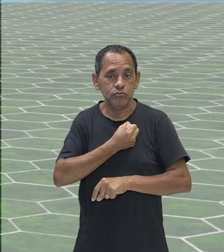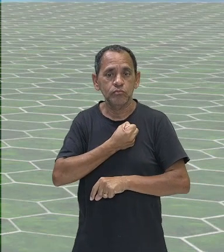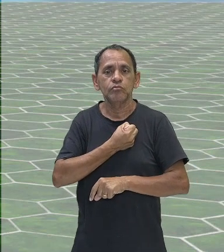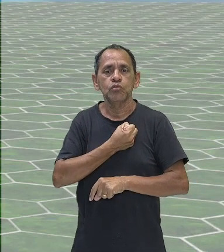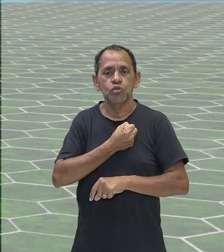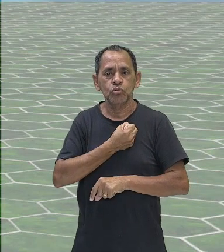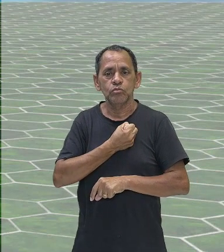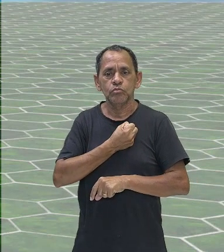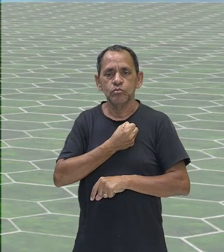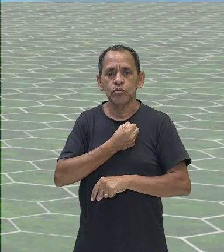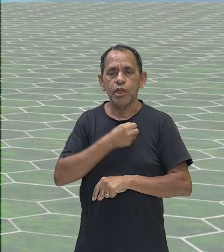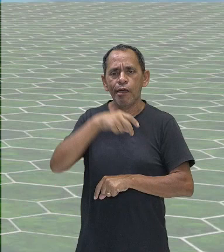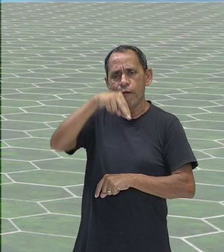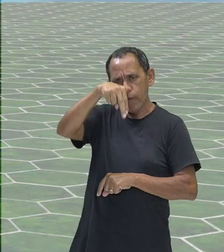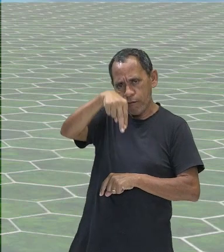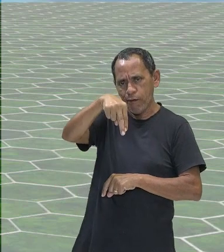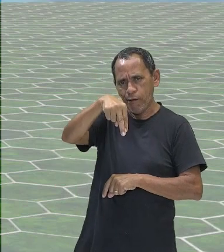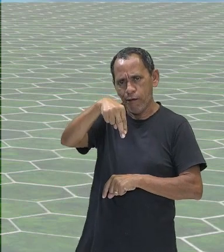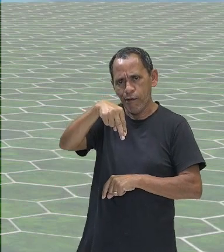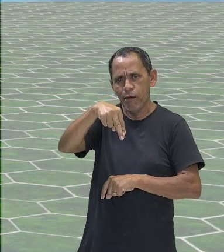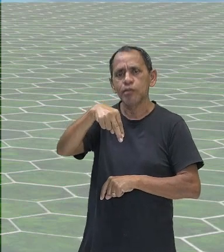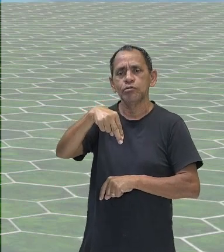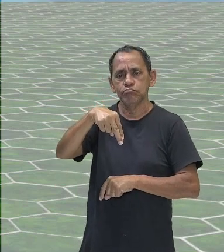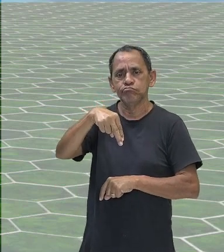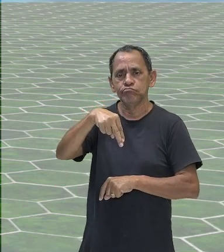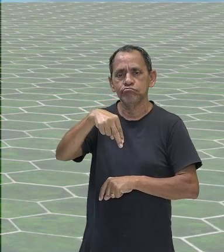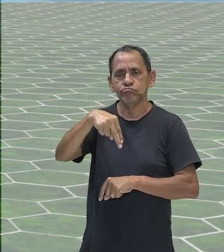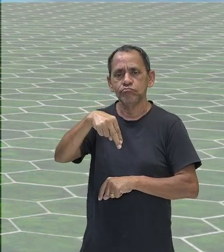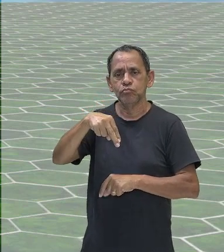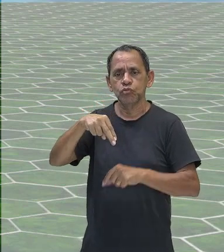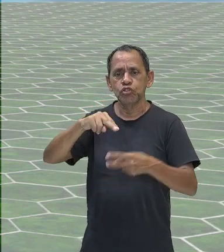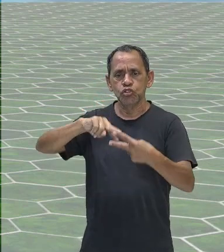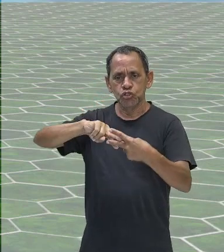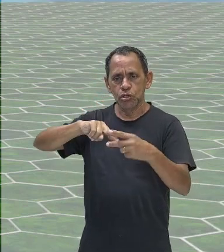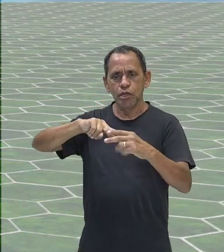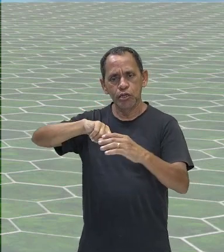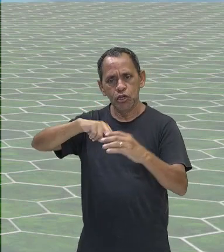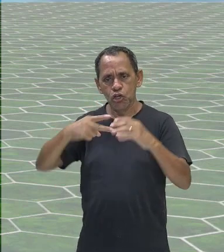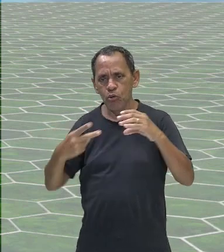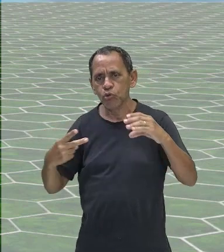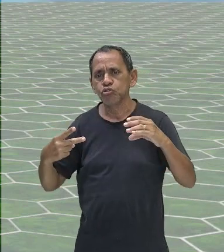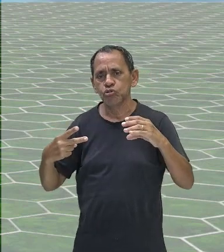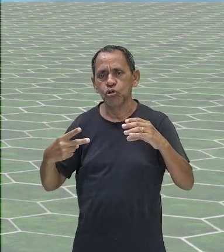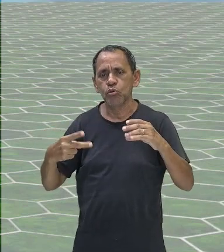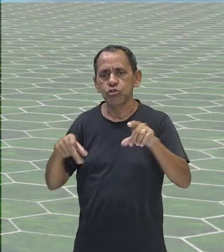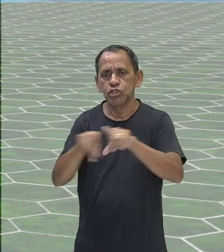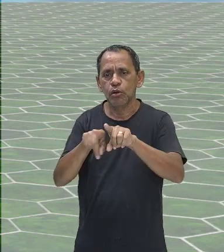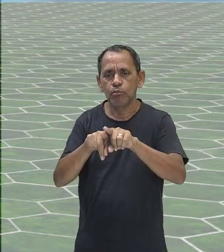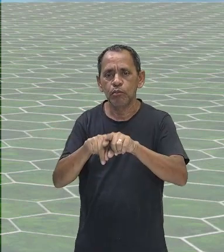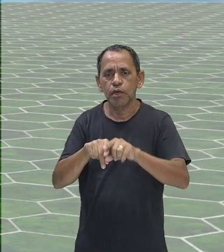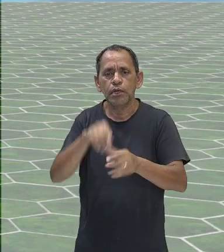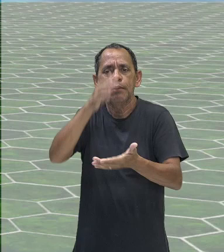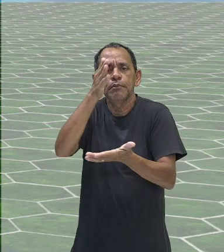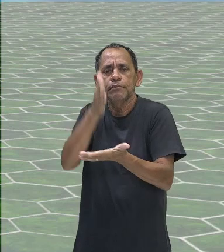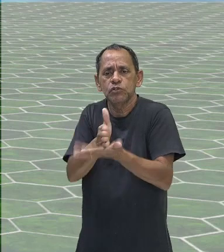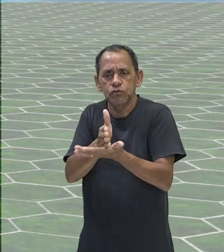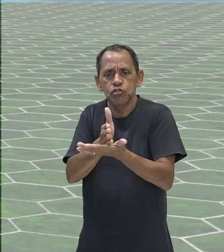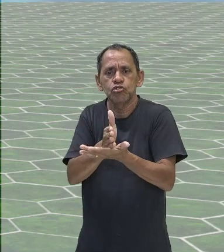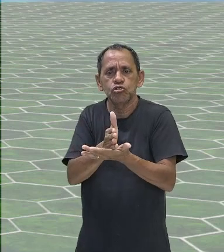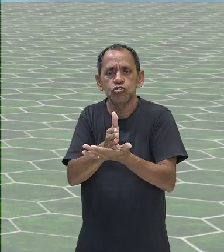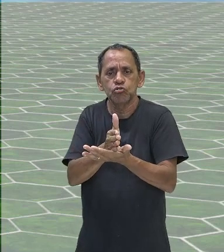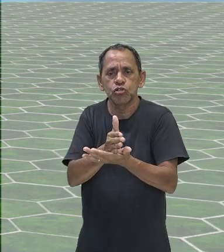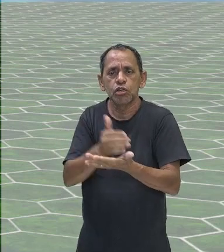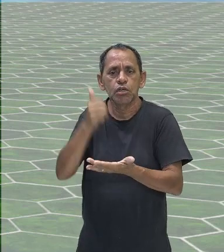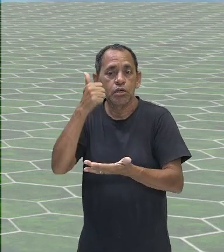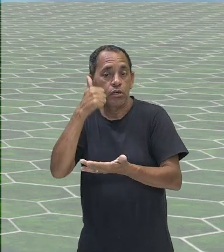cromossomos, porque esse número N, no caso, né, ele é a metade que vem da